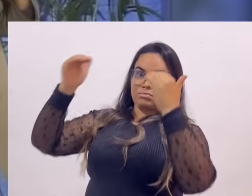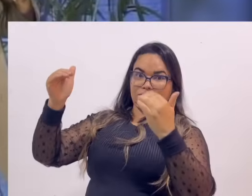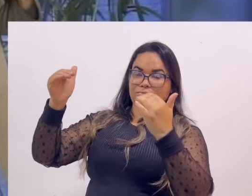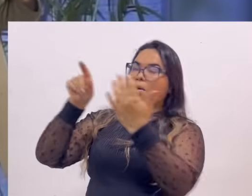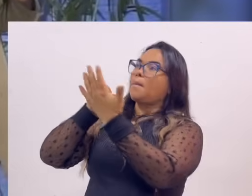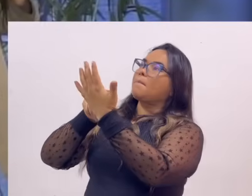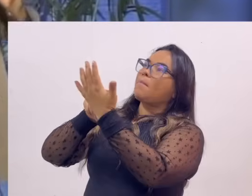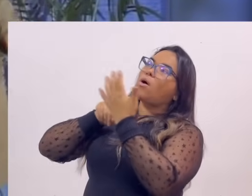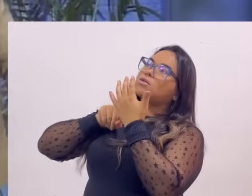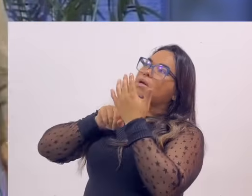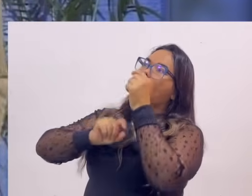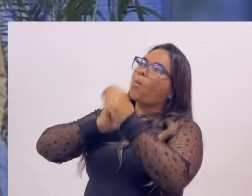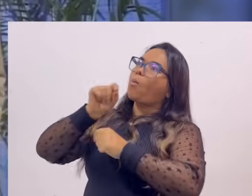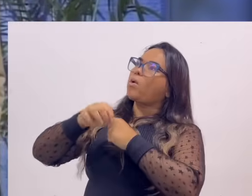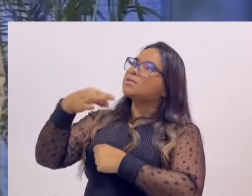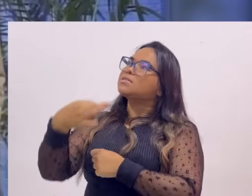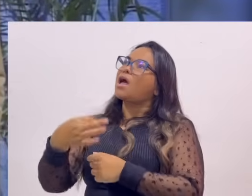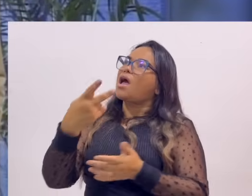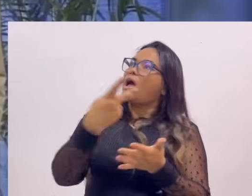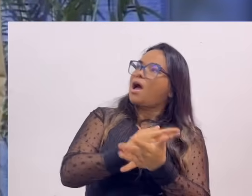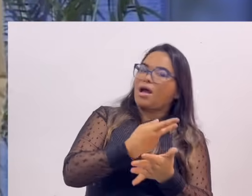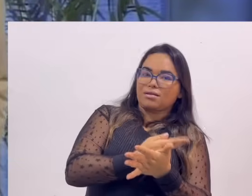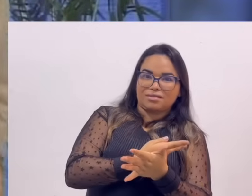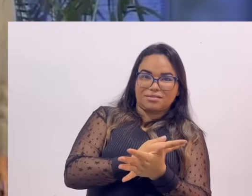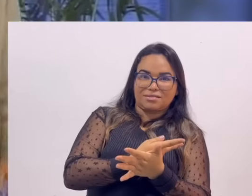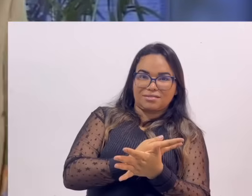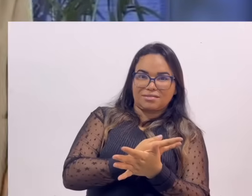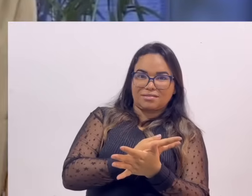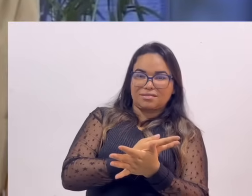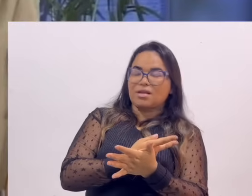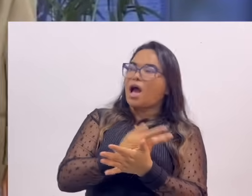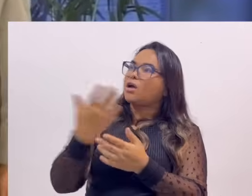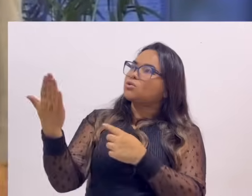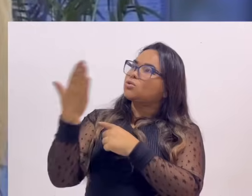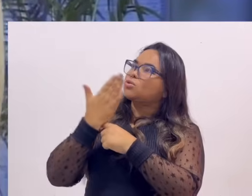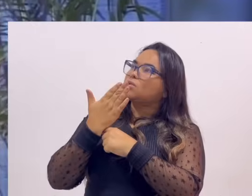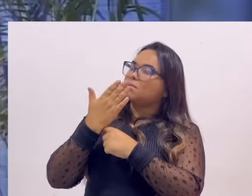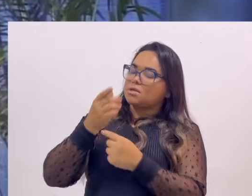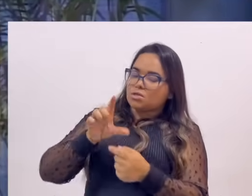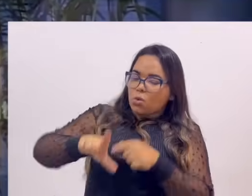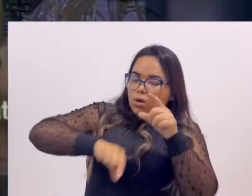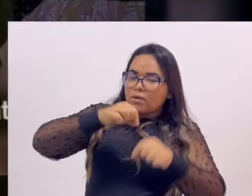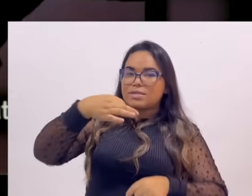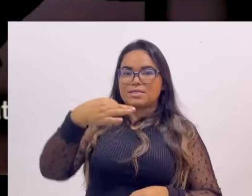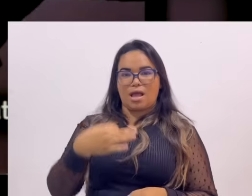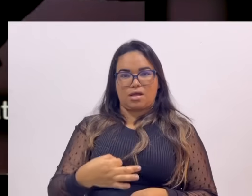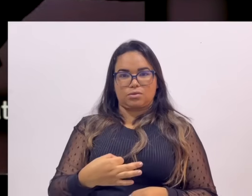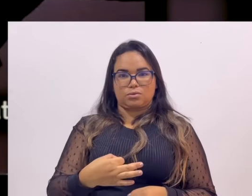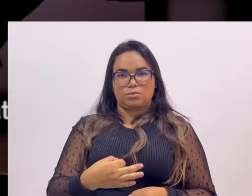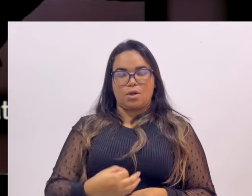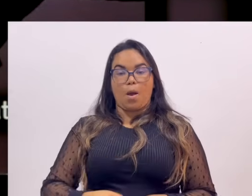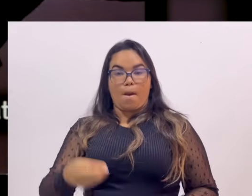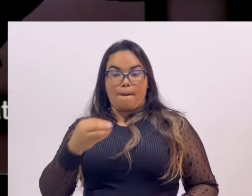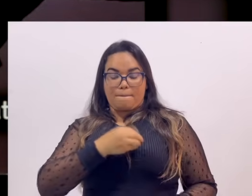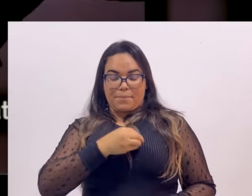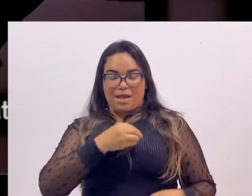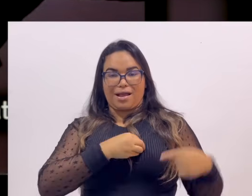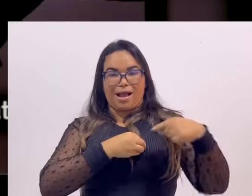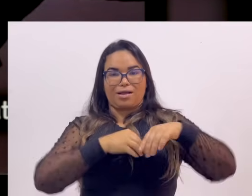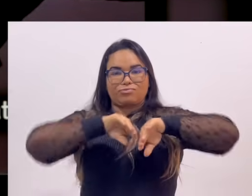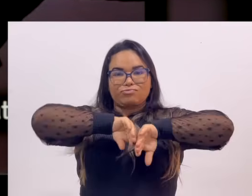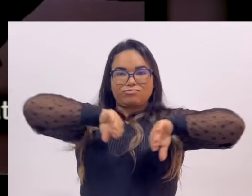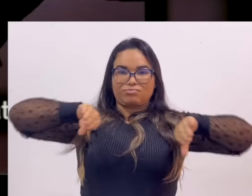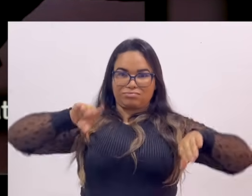vontade, mostra-me o que é certo e o que é errado, e a fazer o que é certo. O pecado quebrou essa